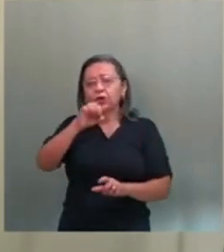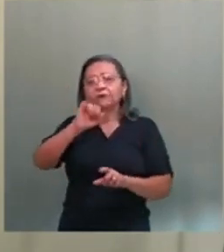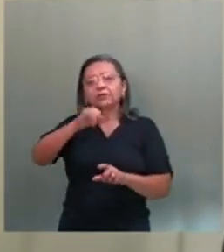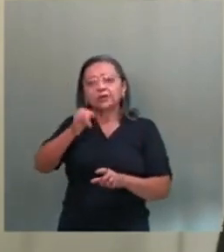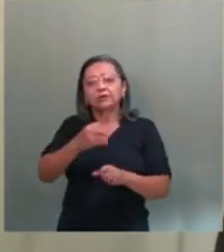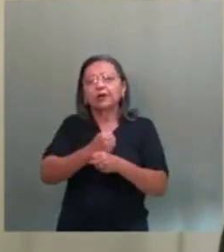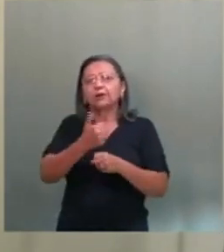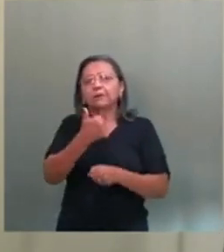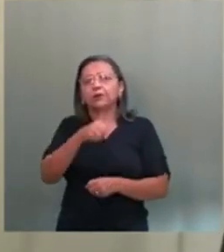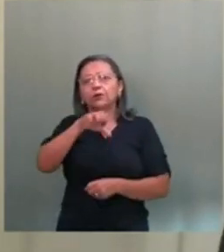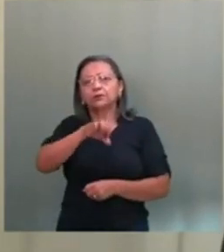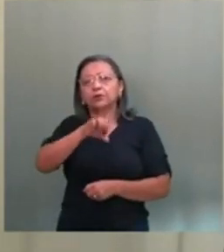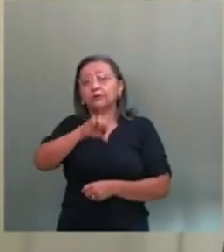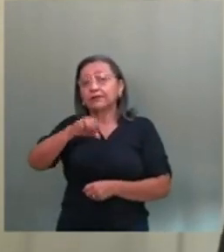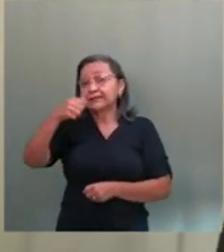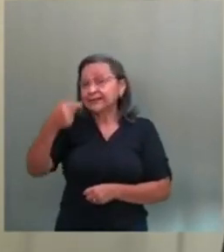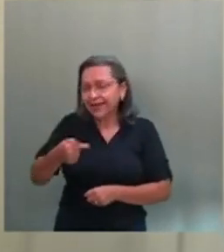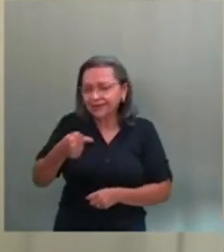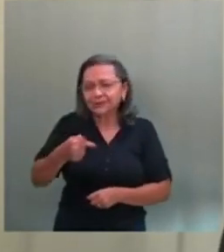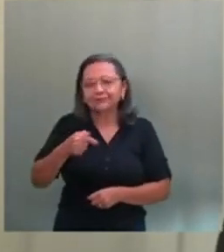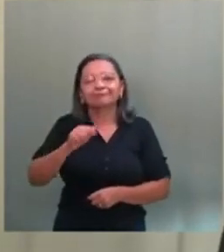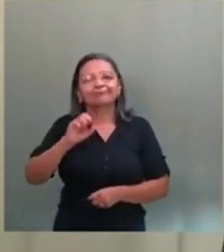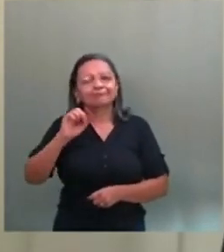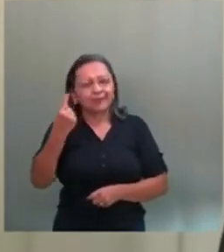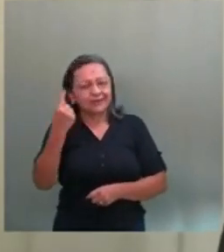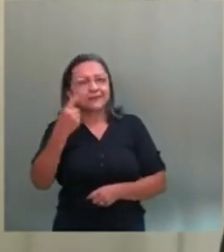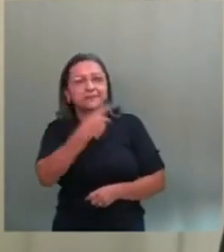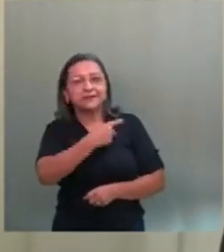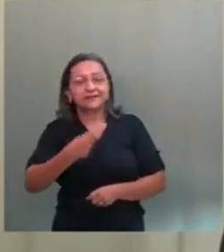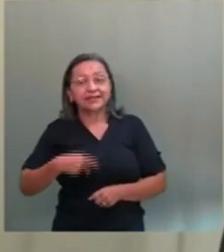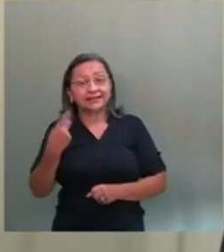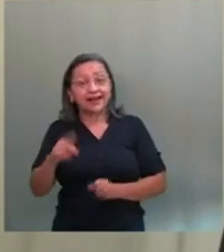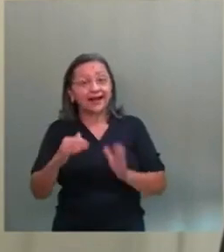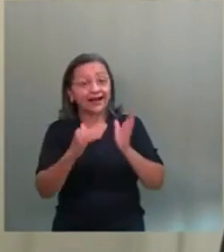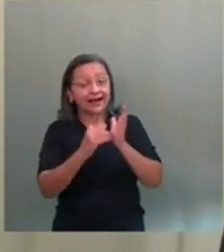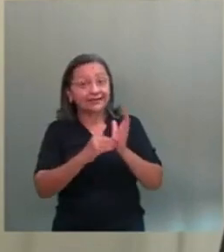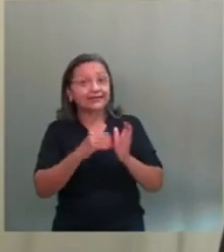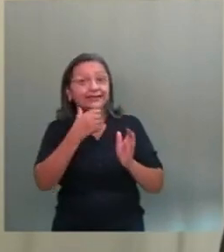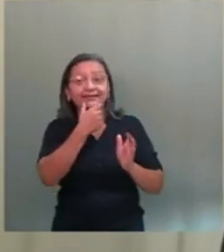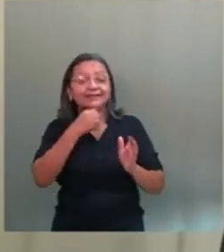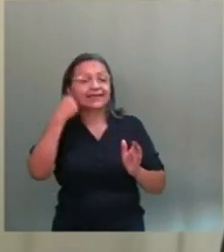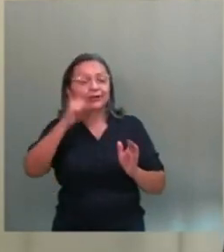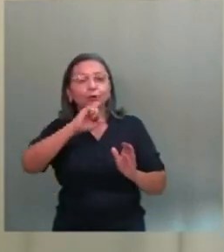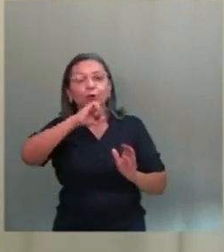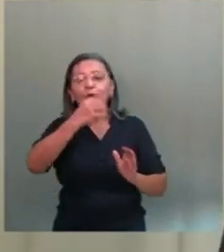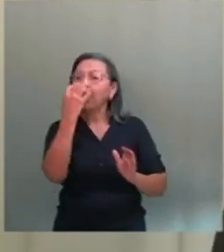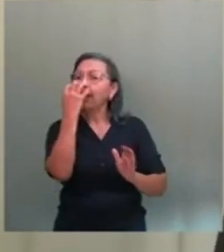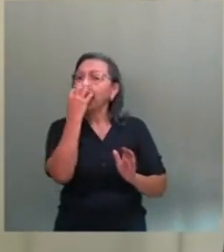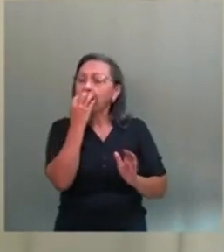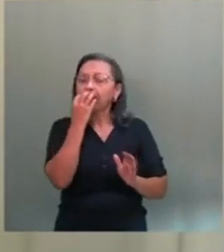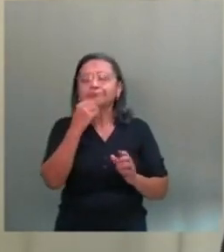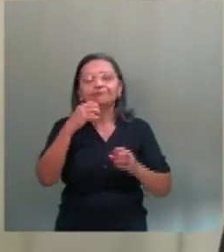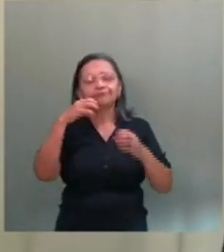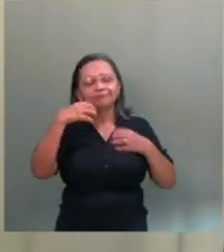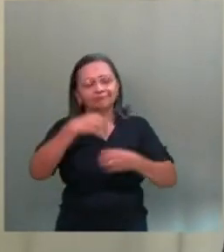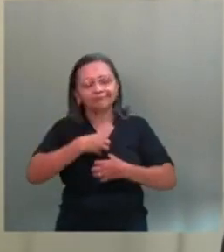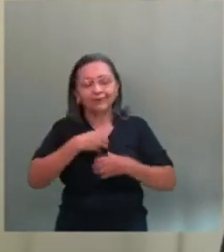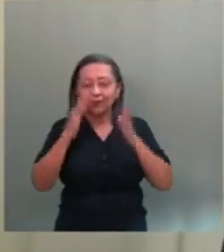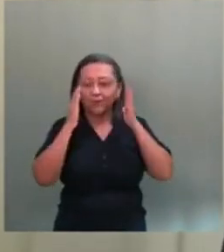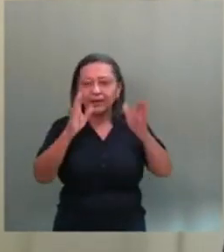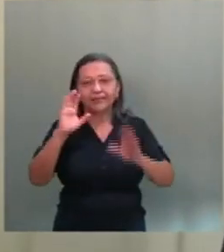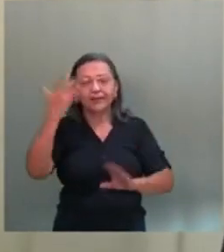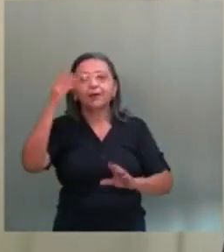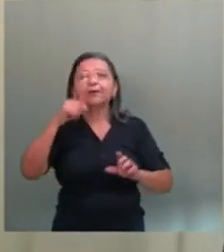janeiro de 1997, o então presidente da Casa, o senador José Sarney, cumpria a decisão tomada pela Casa